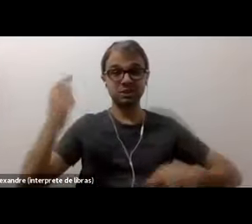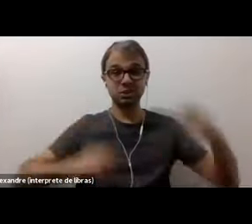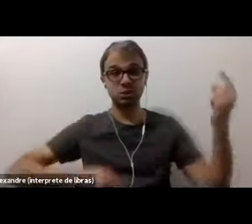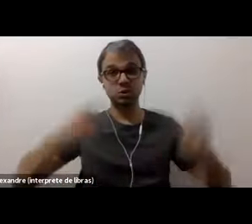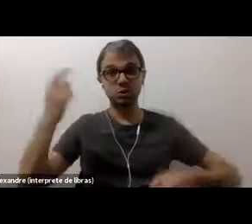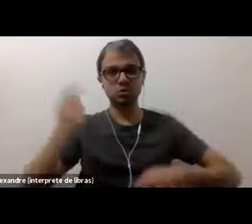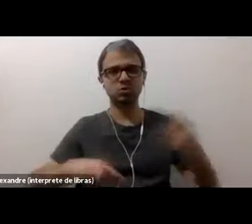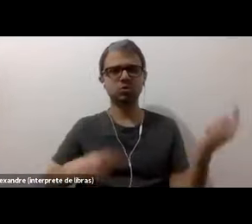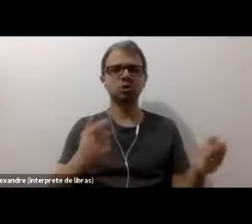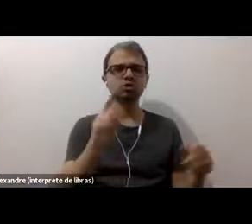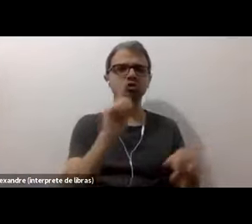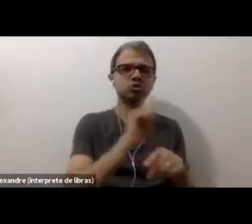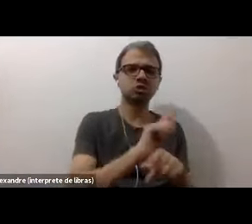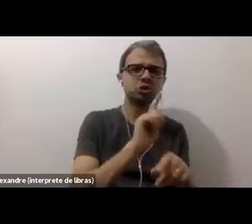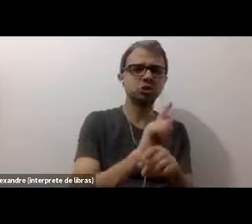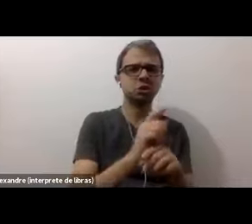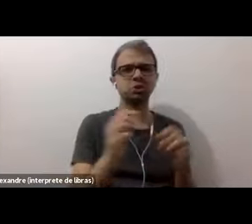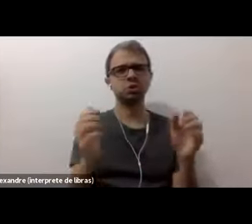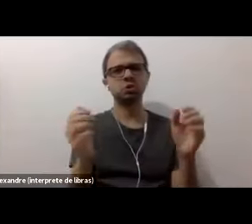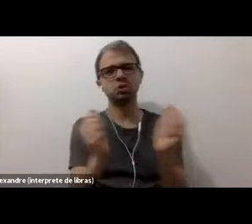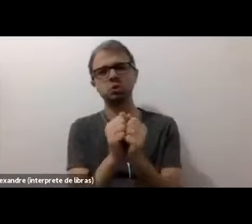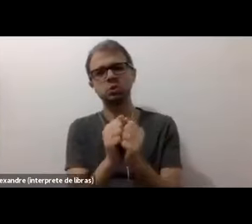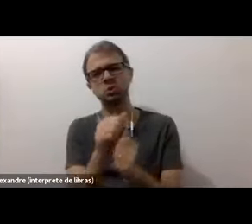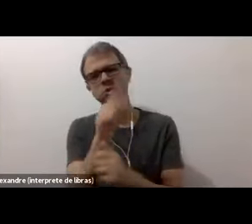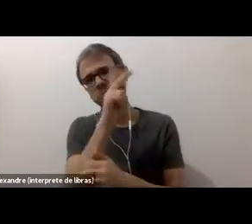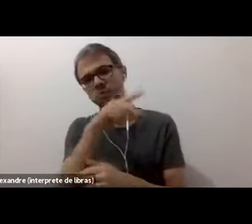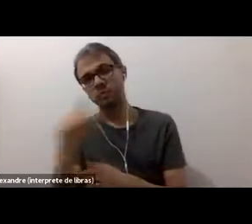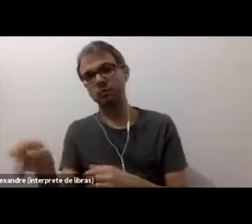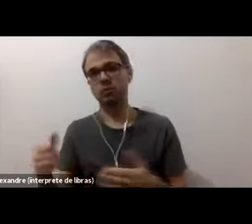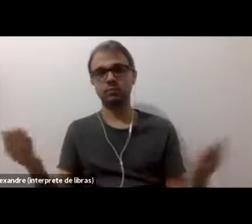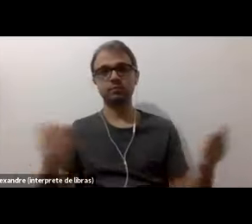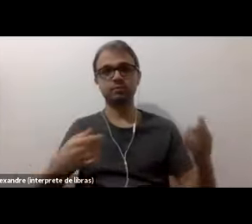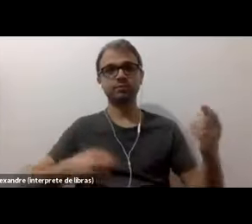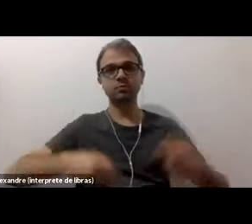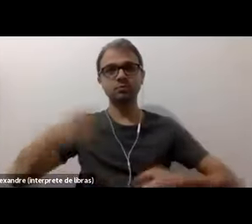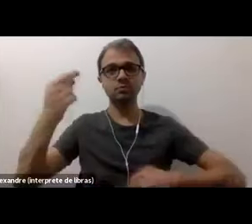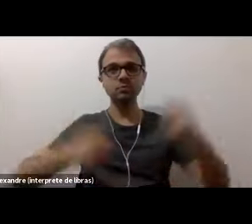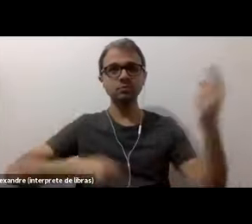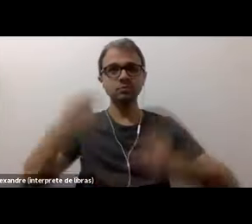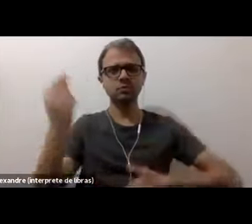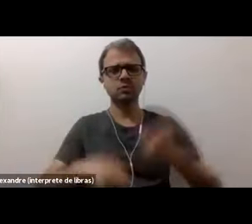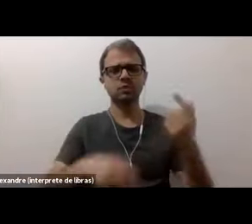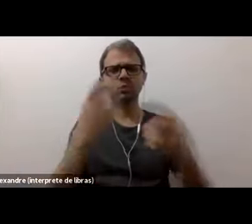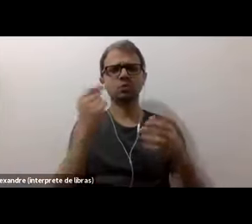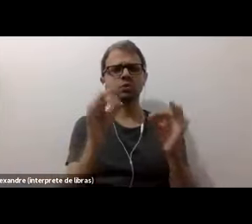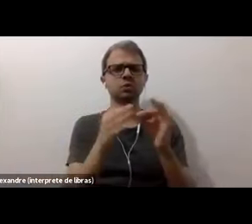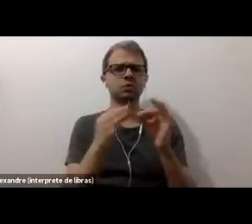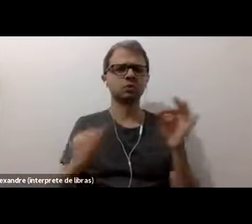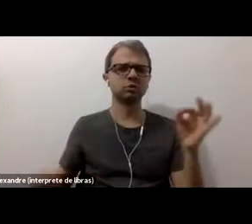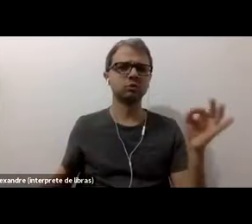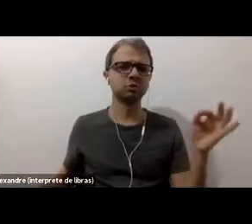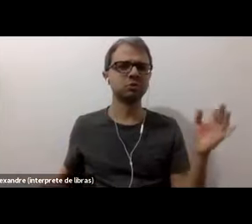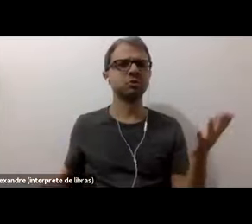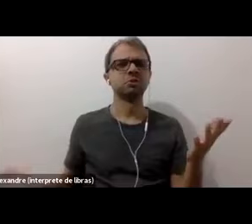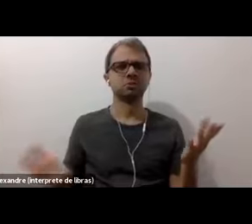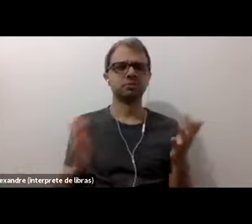como com os educadores, que o debate está sendo muito extenso, muitos canais a gente